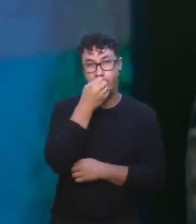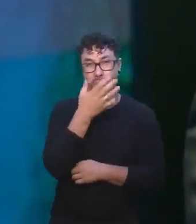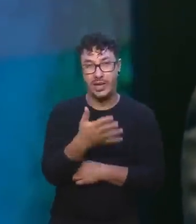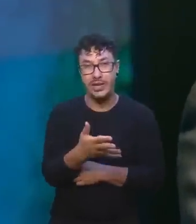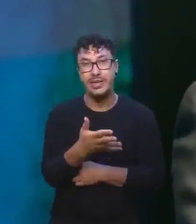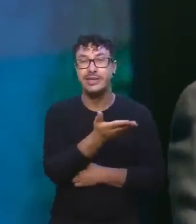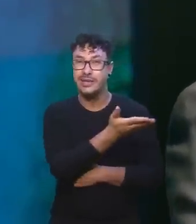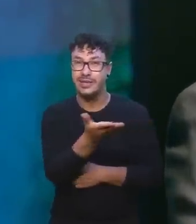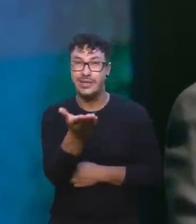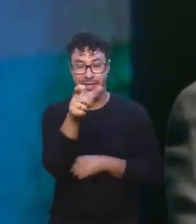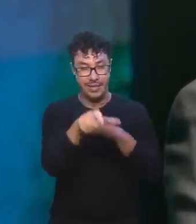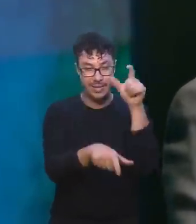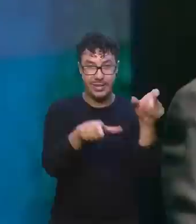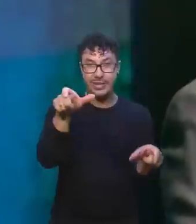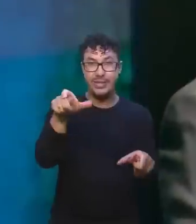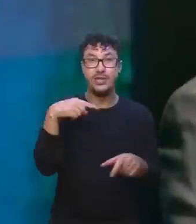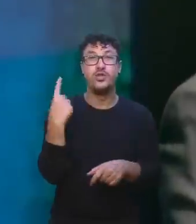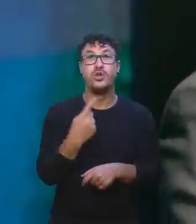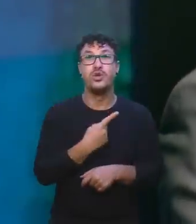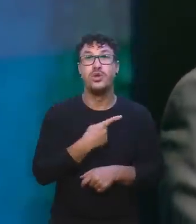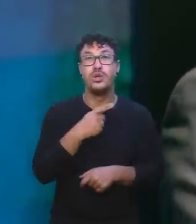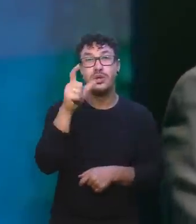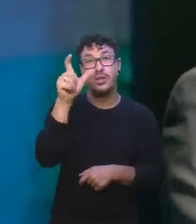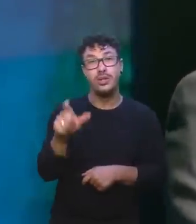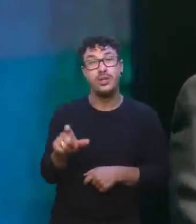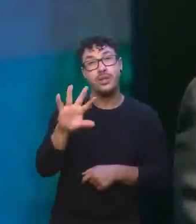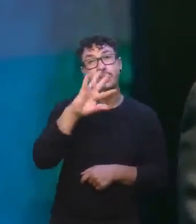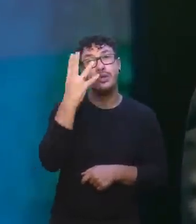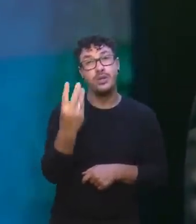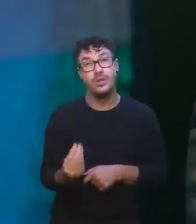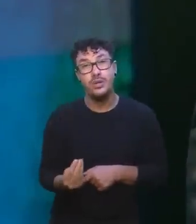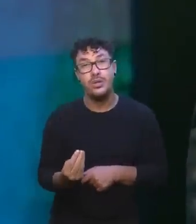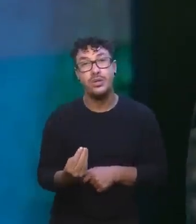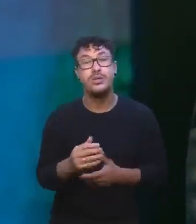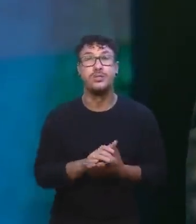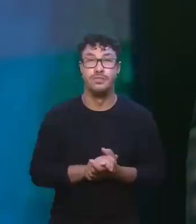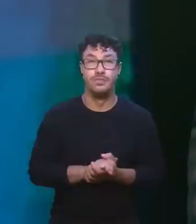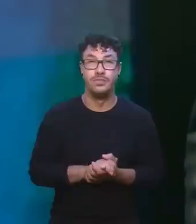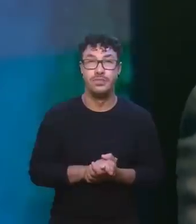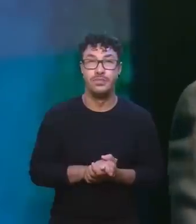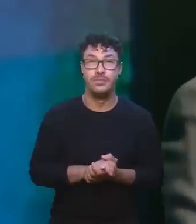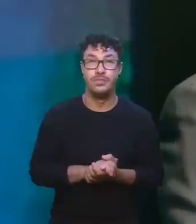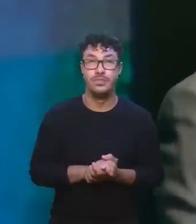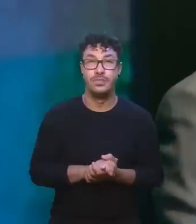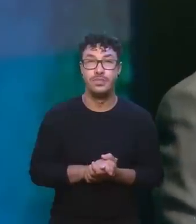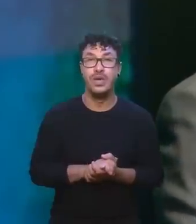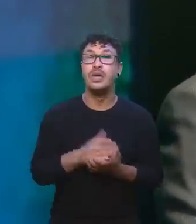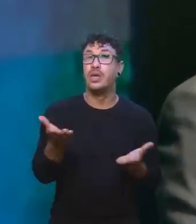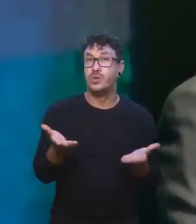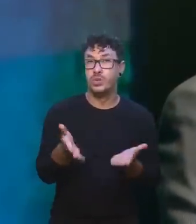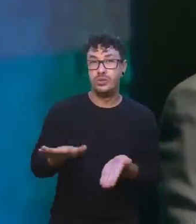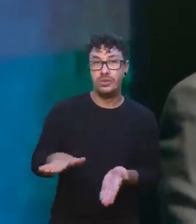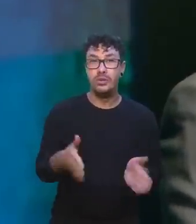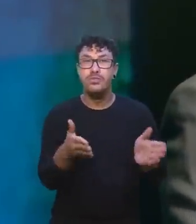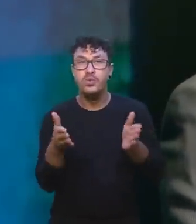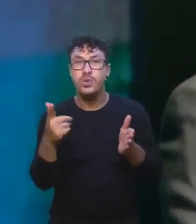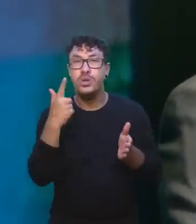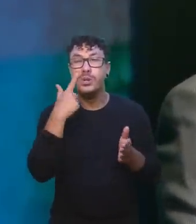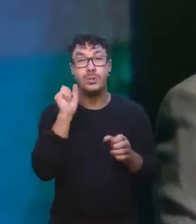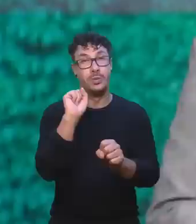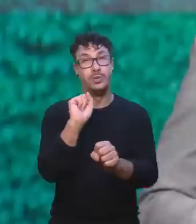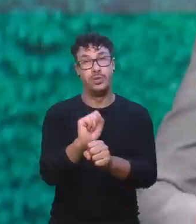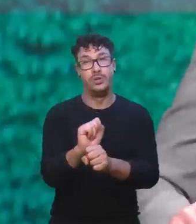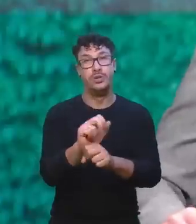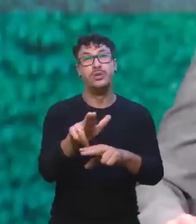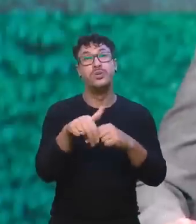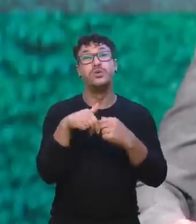insere-se nós espíritas, temos que marchar na vanguarda nos caminhos humanos. Então são